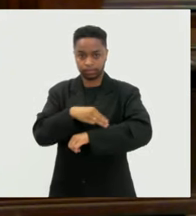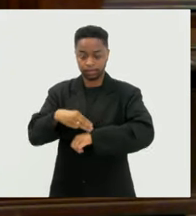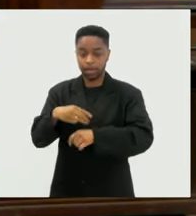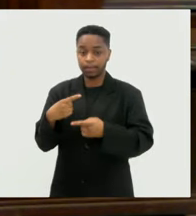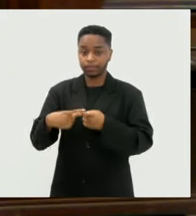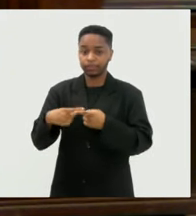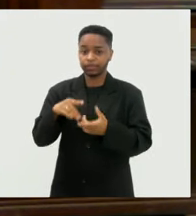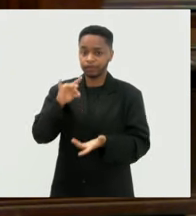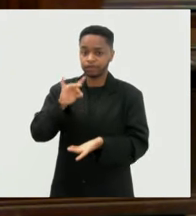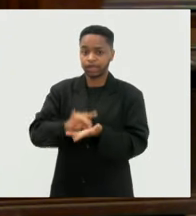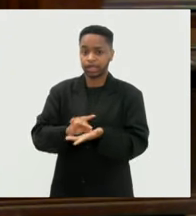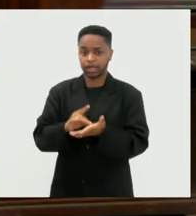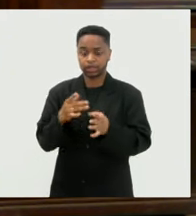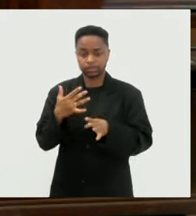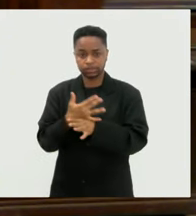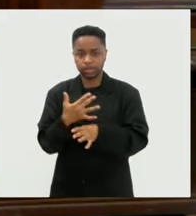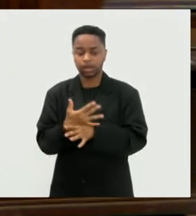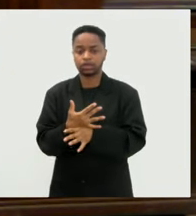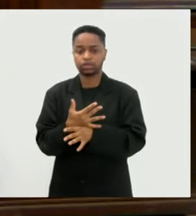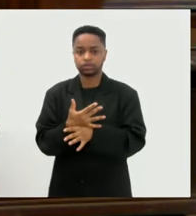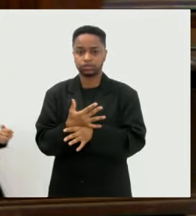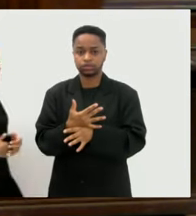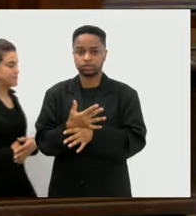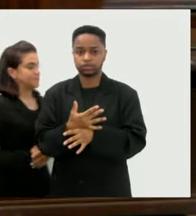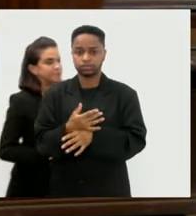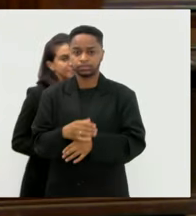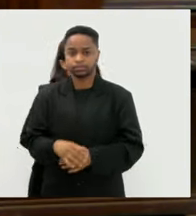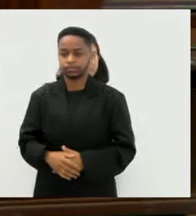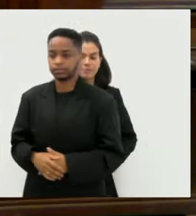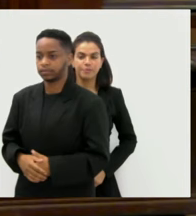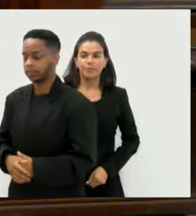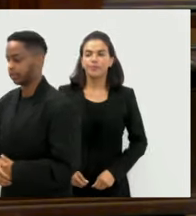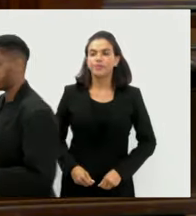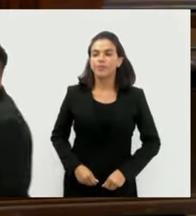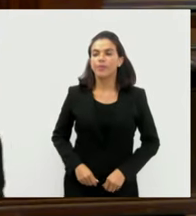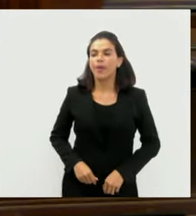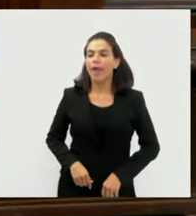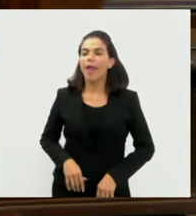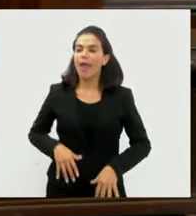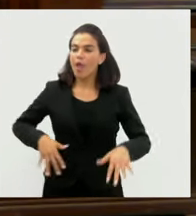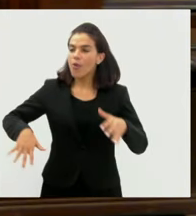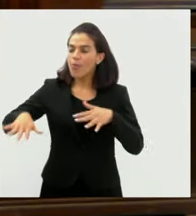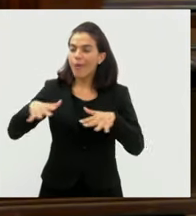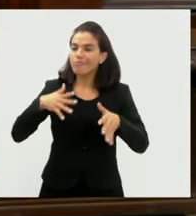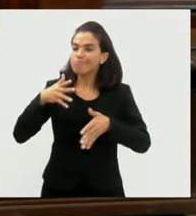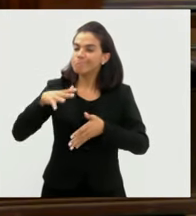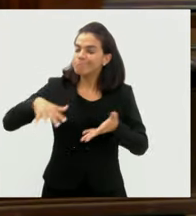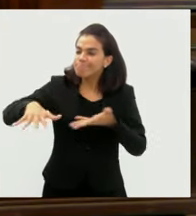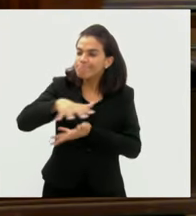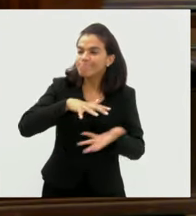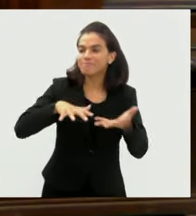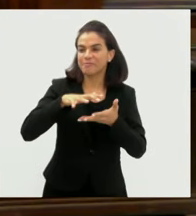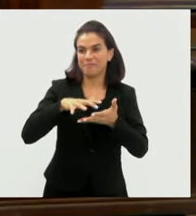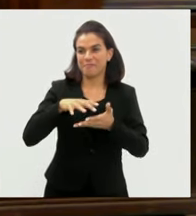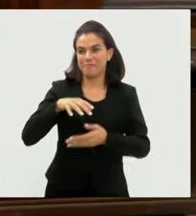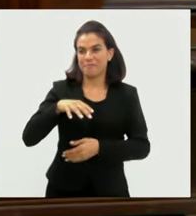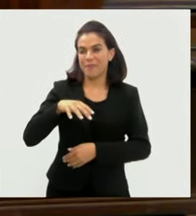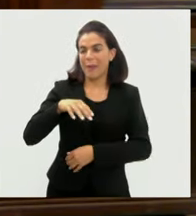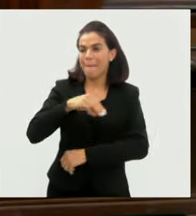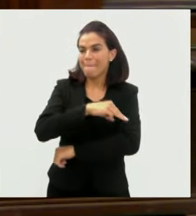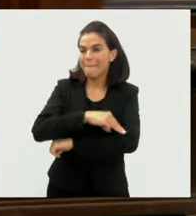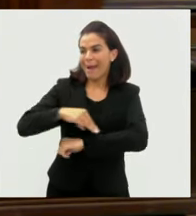verdade, que é uma locomotiva do estado do Rio de Janeiro. Macaé, que